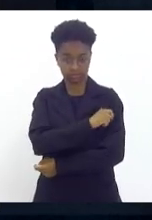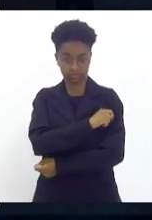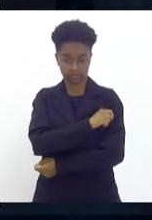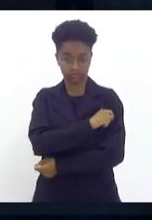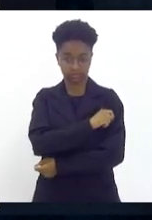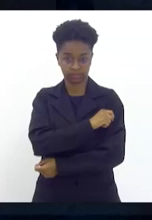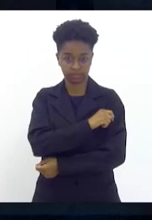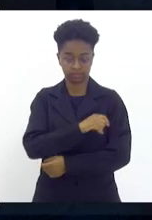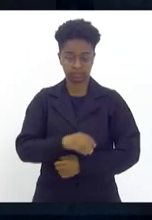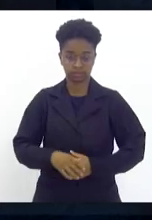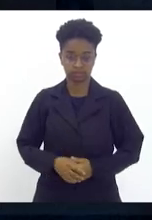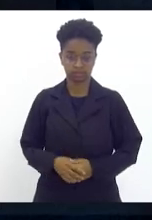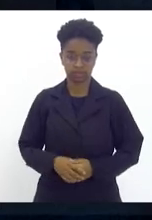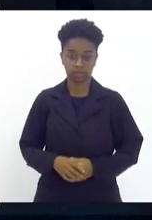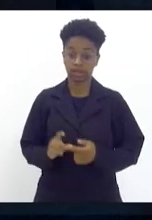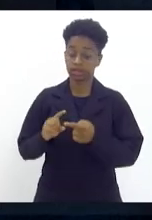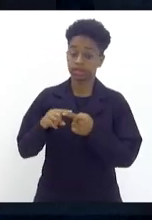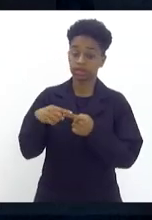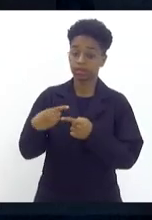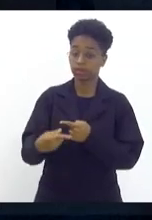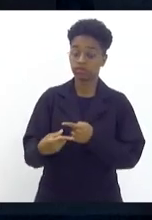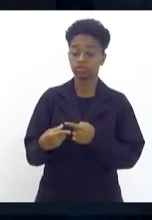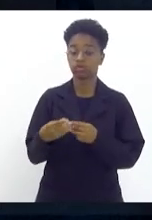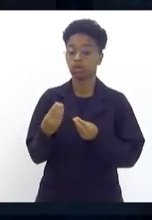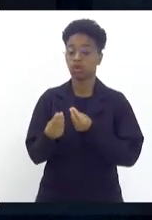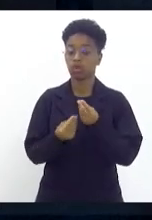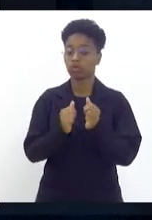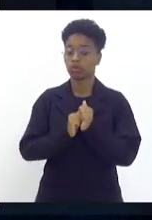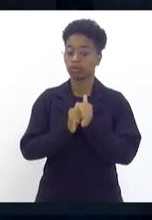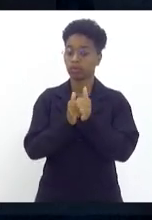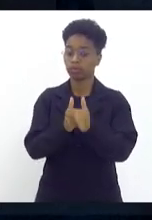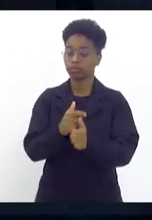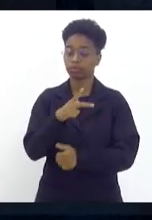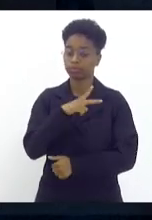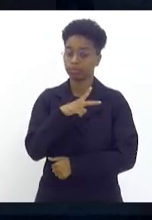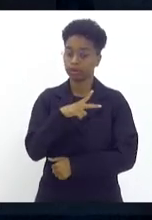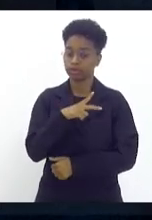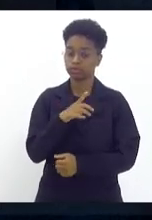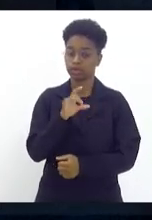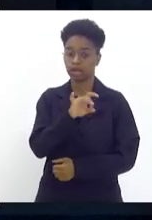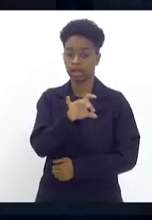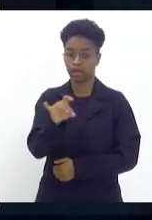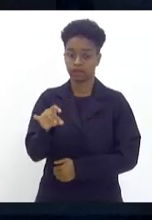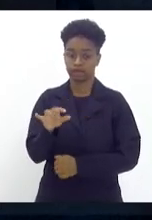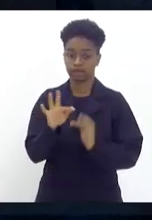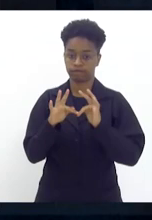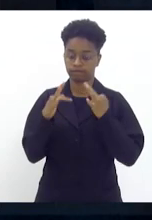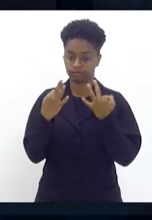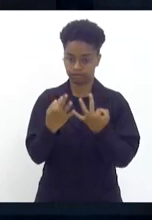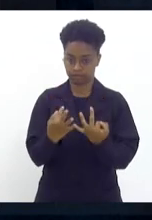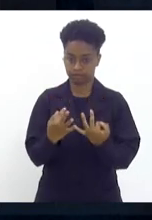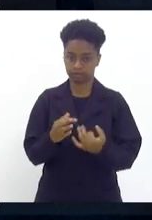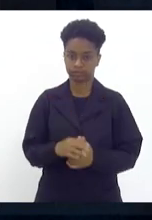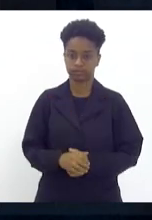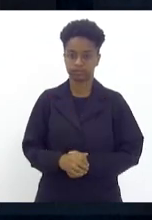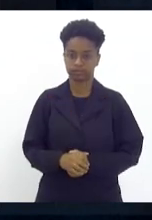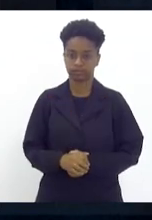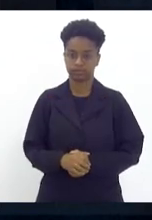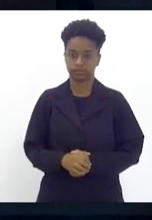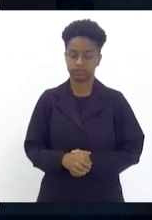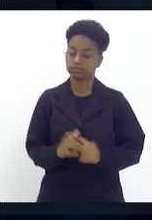dos seus alunos, e depois um acompanhamento pessoal com cada família, fazendo